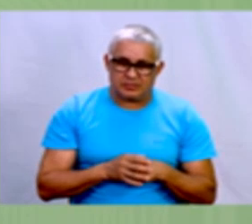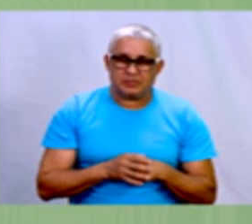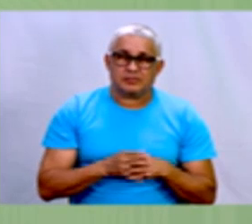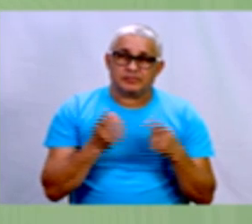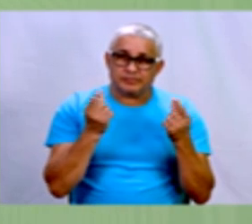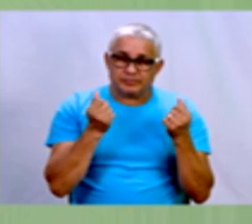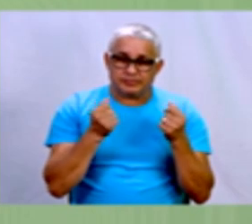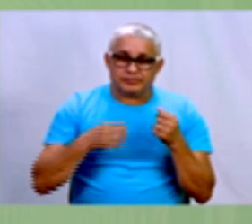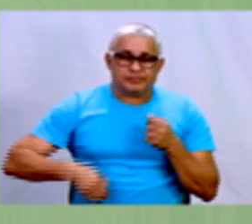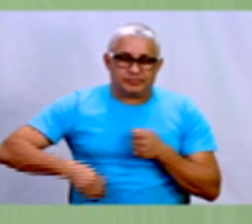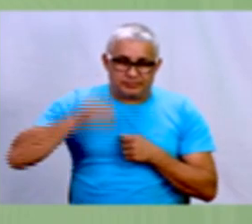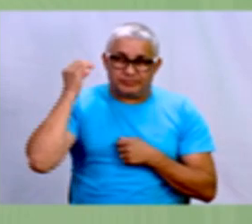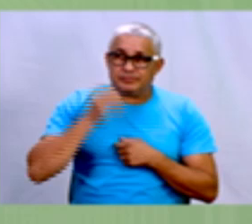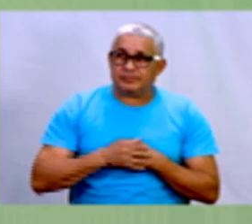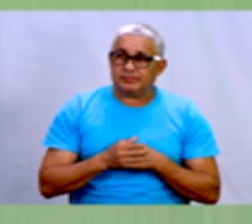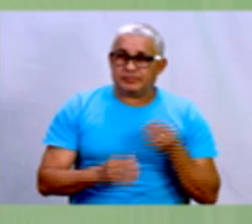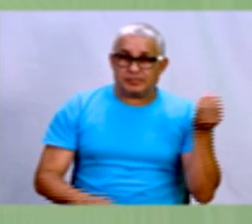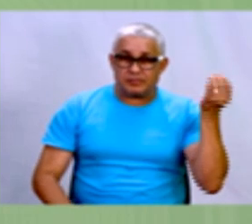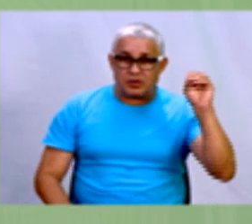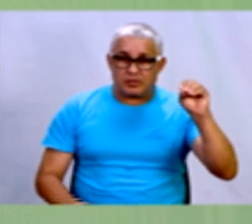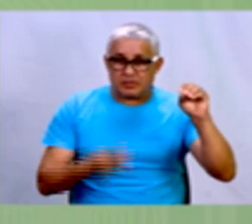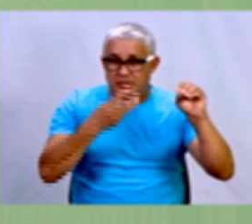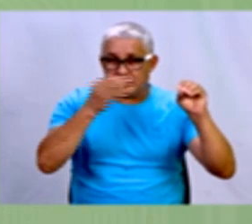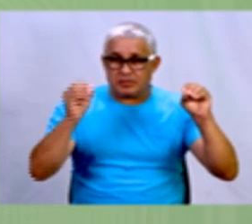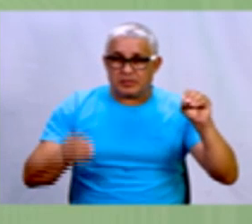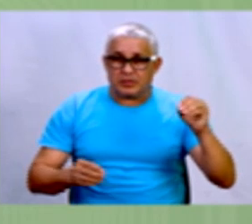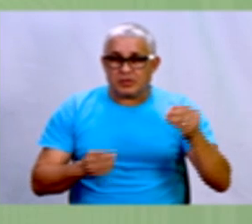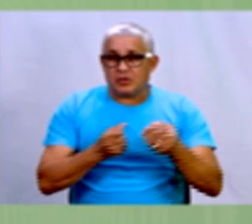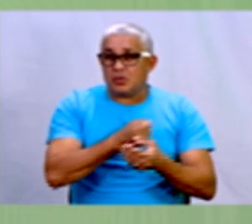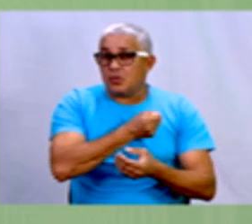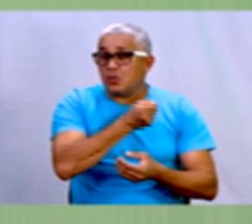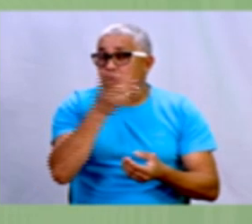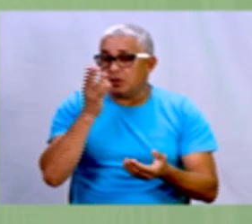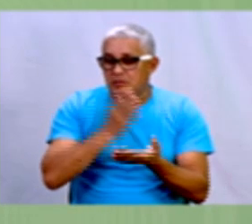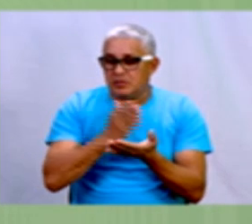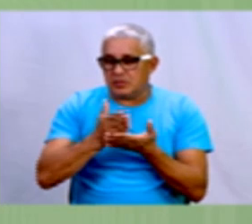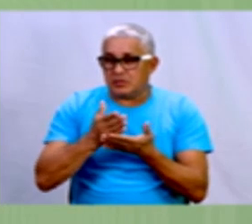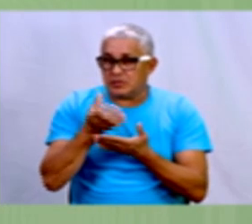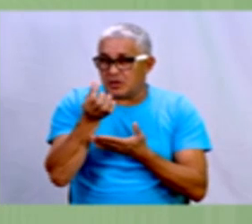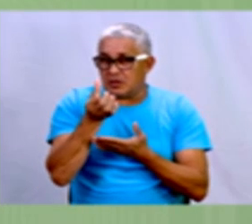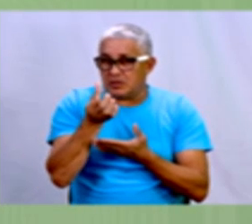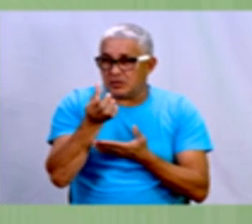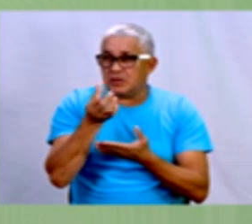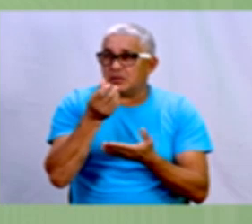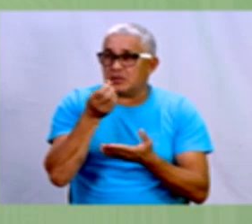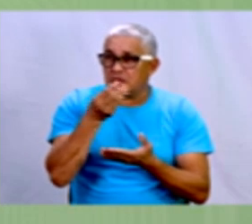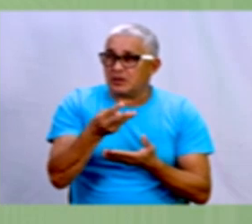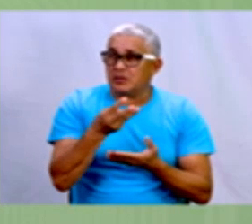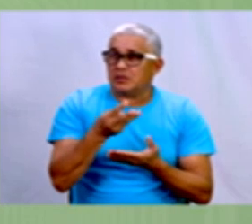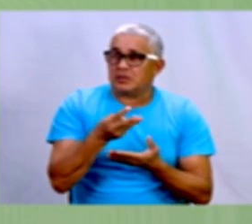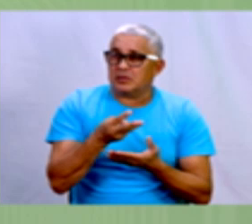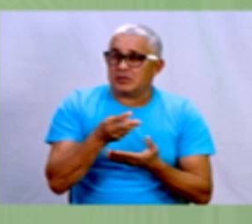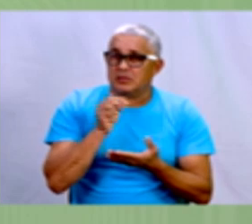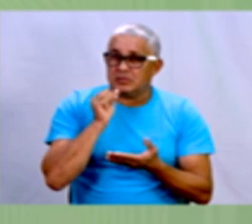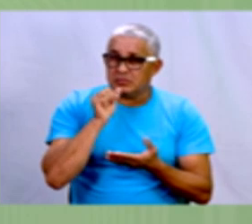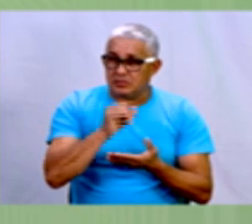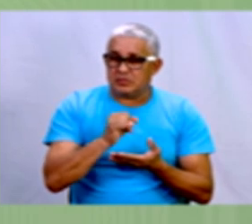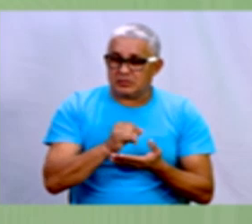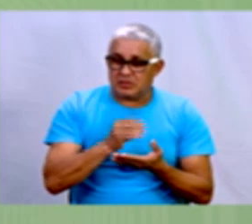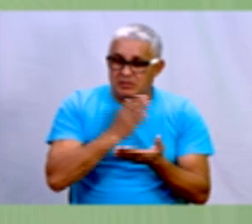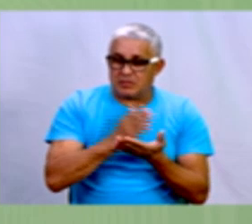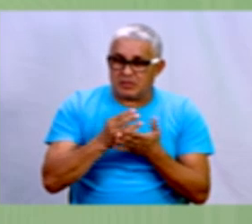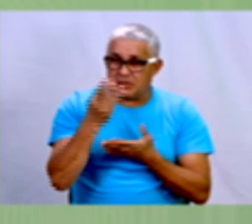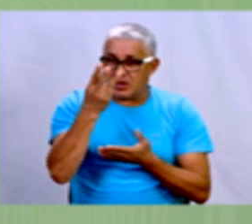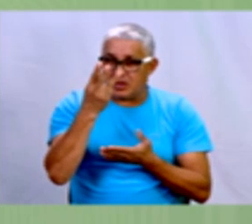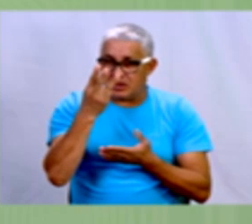do celular. Quantas vezes eu parcelei? 3 vezes. Se eu parcelei R$300